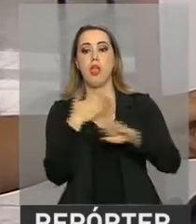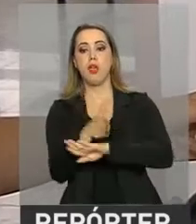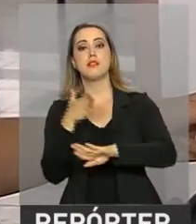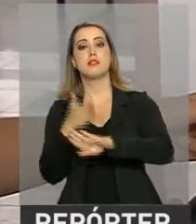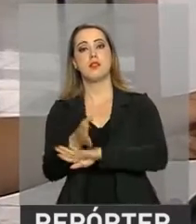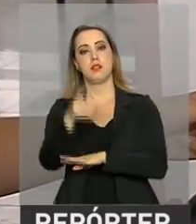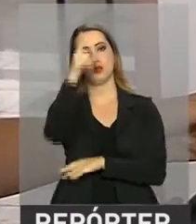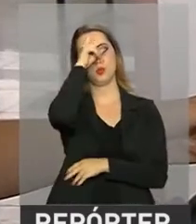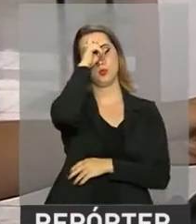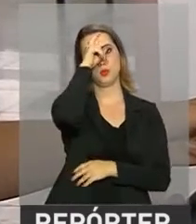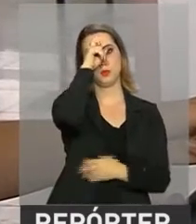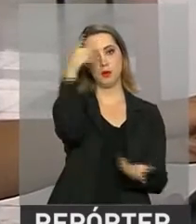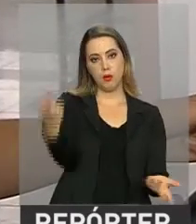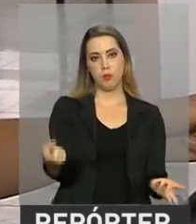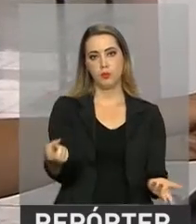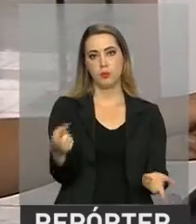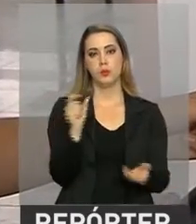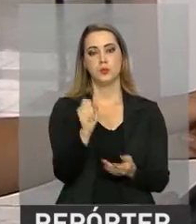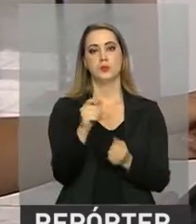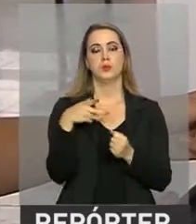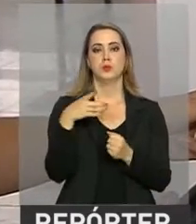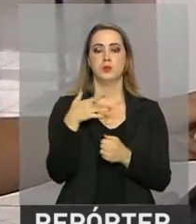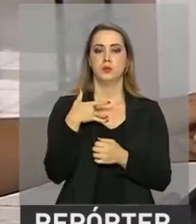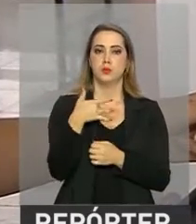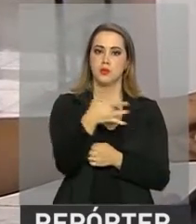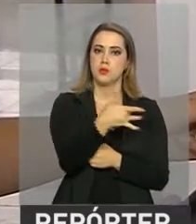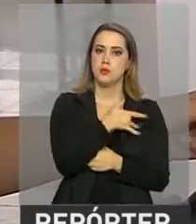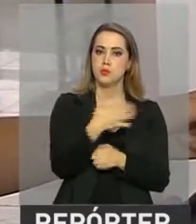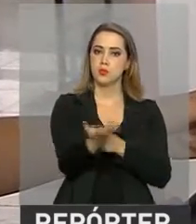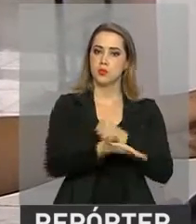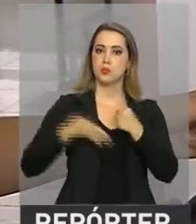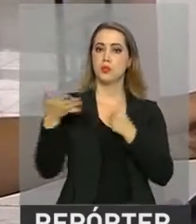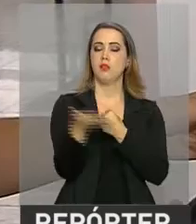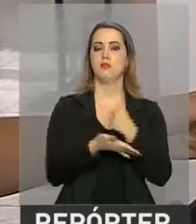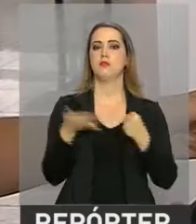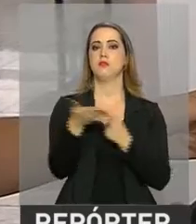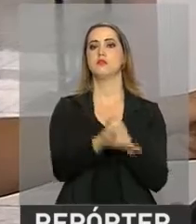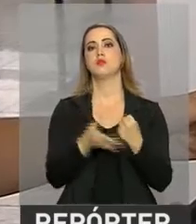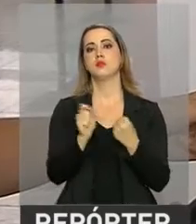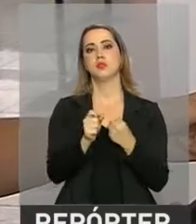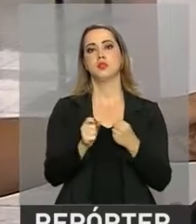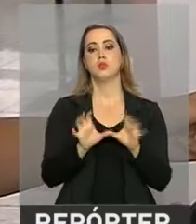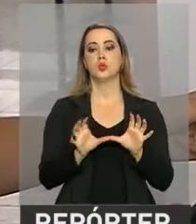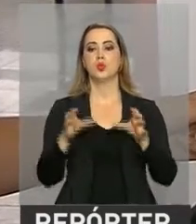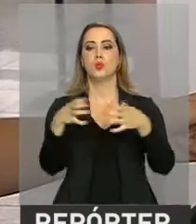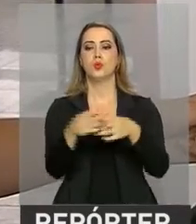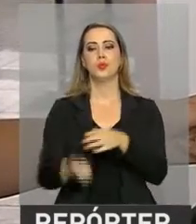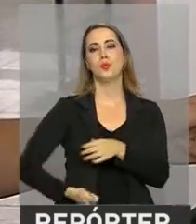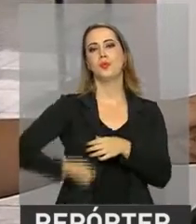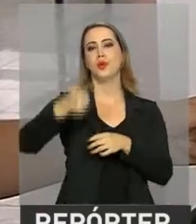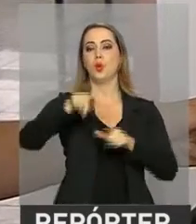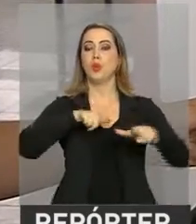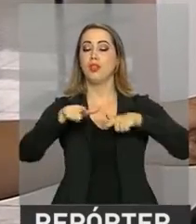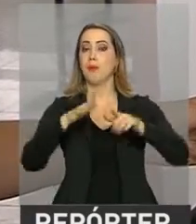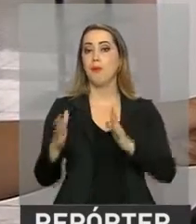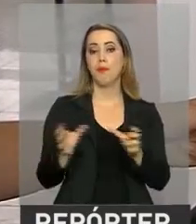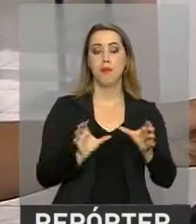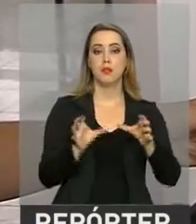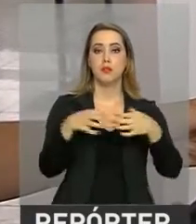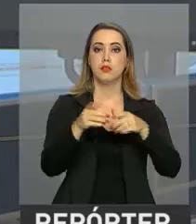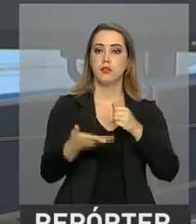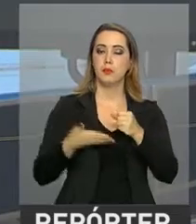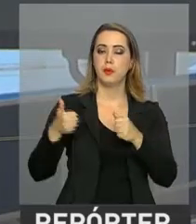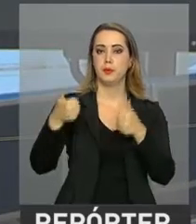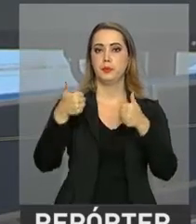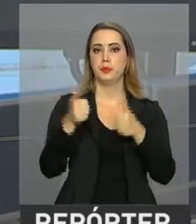né? Maior acesso aos serviços de atenção primária, que a rede funcione melhor de atenção primária, secundária,